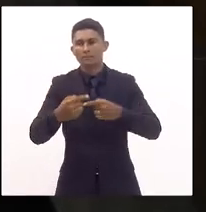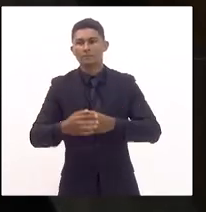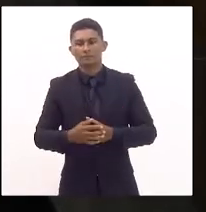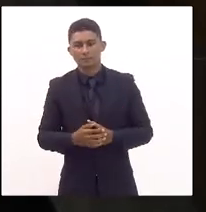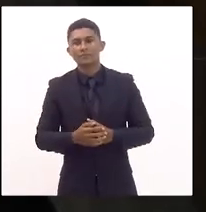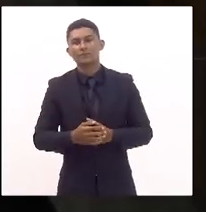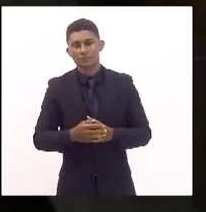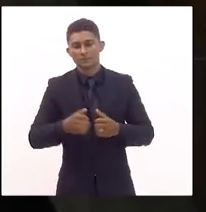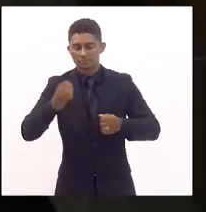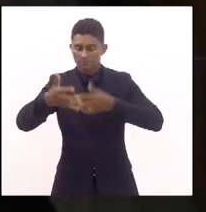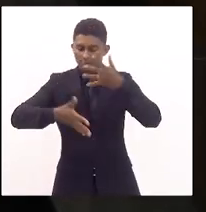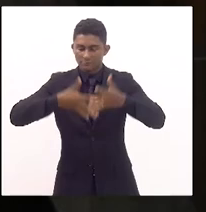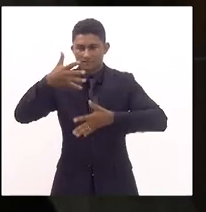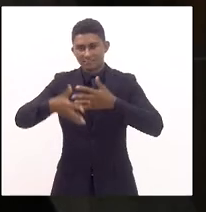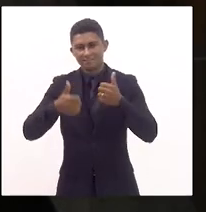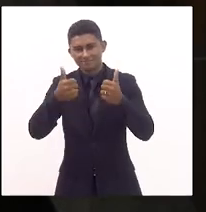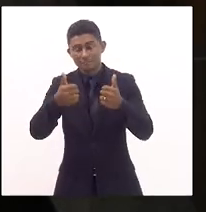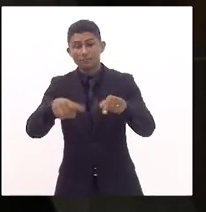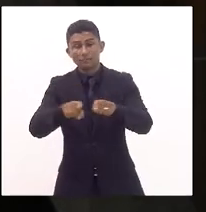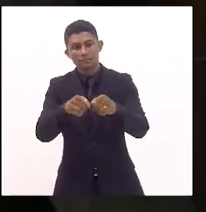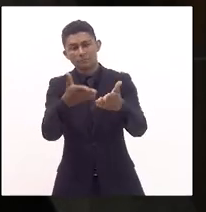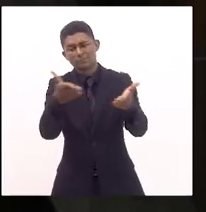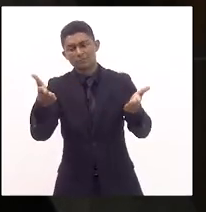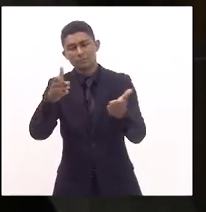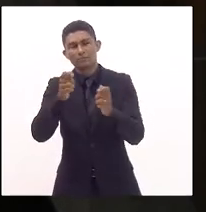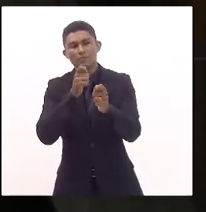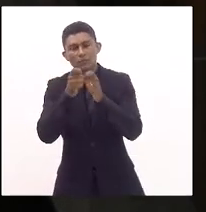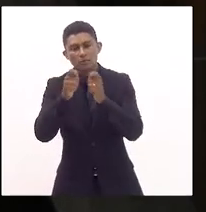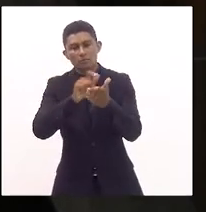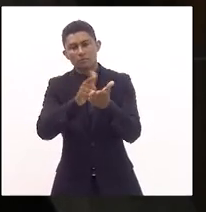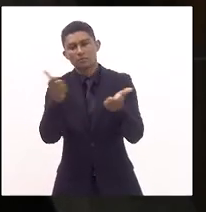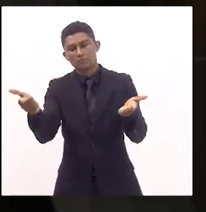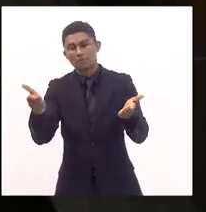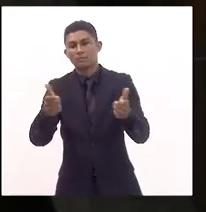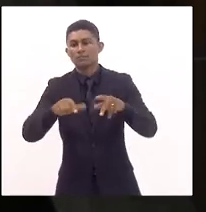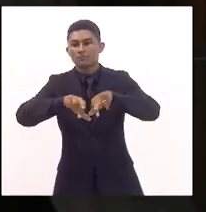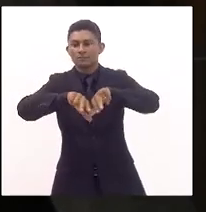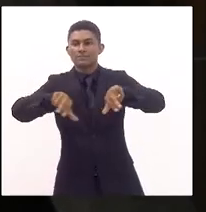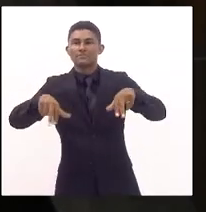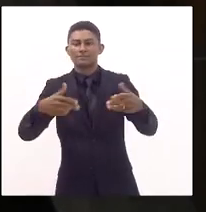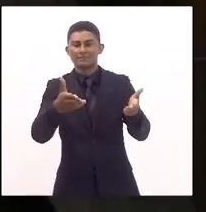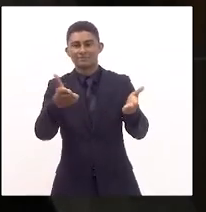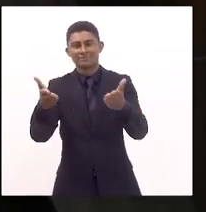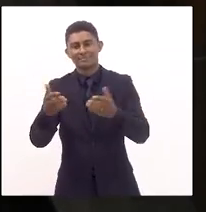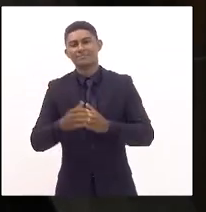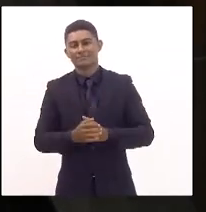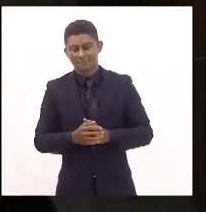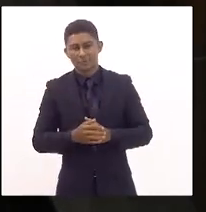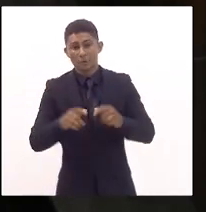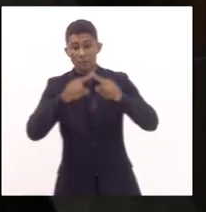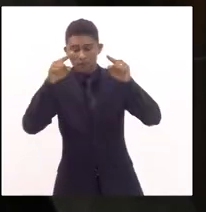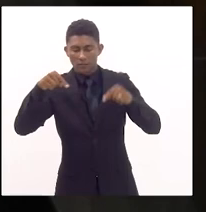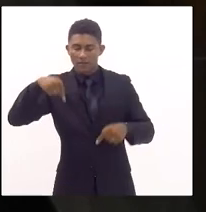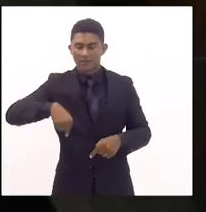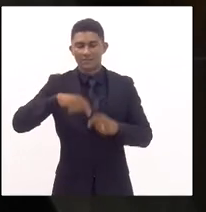brasileira de sinais, saúdo a imprensa, saúdo os colegas de trabalho aqui da Alerge. Eu